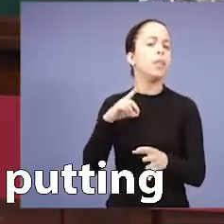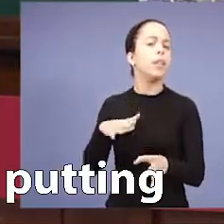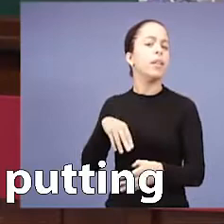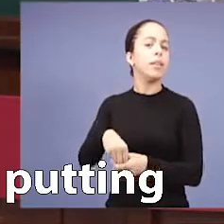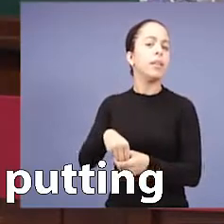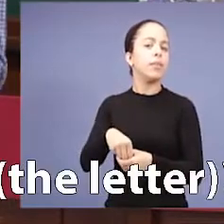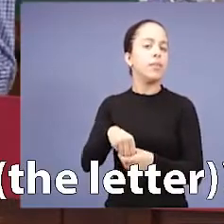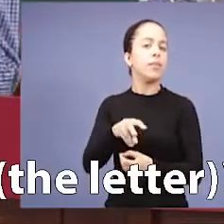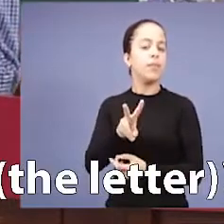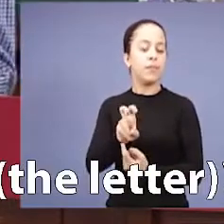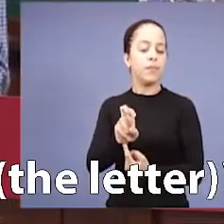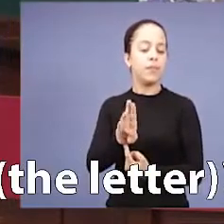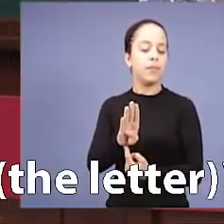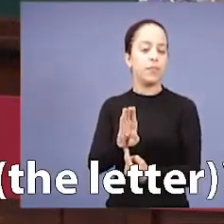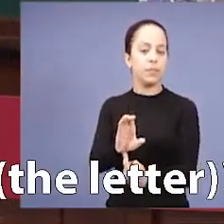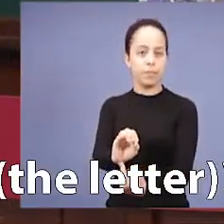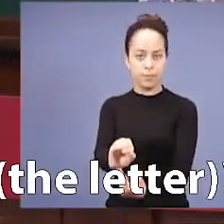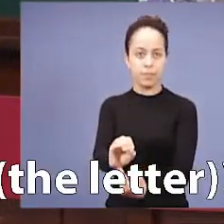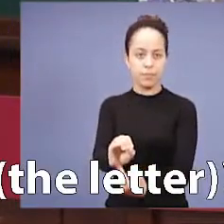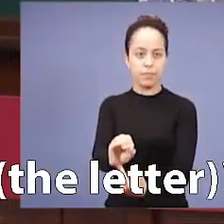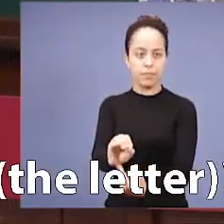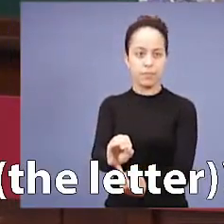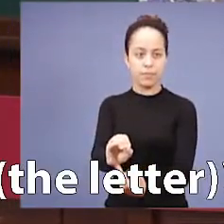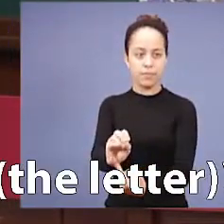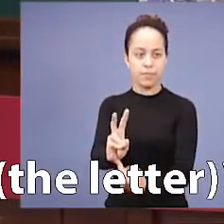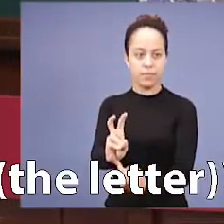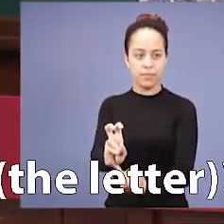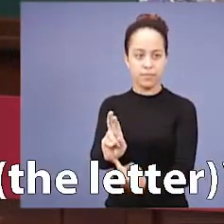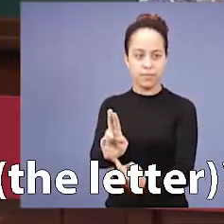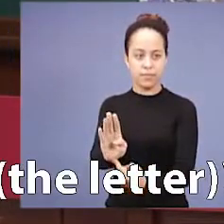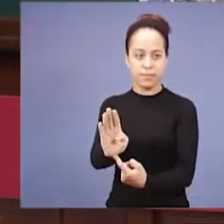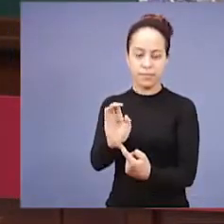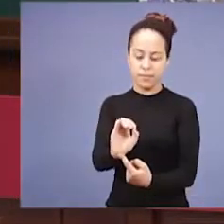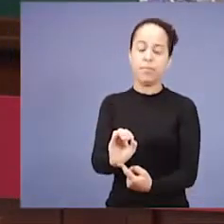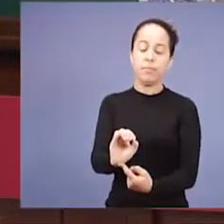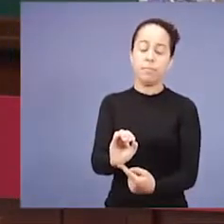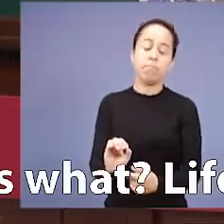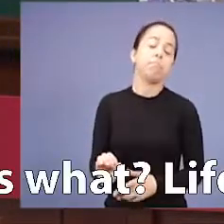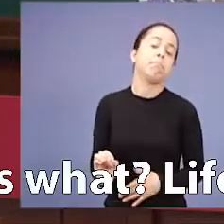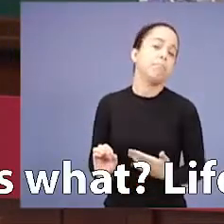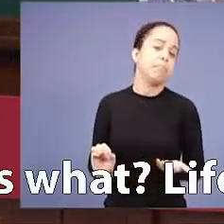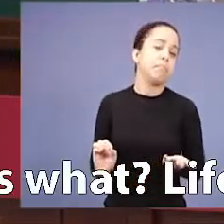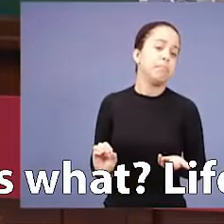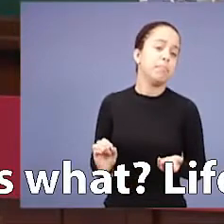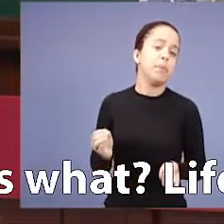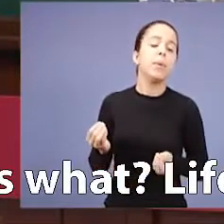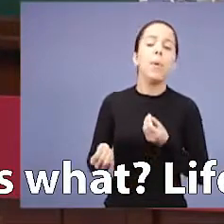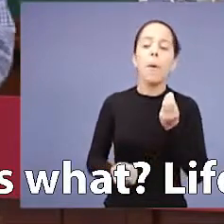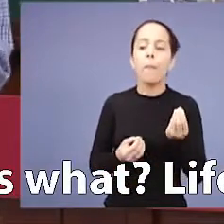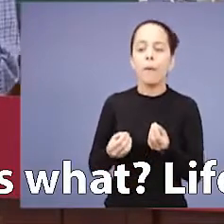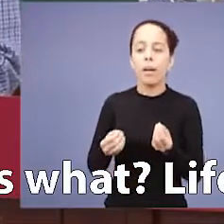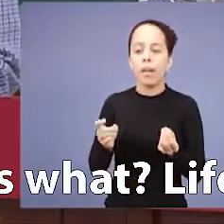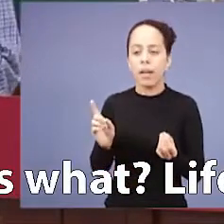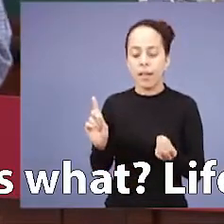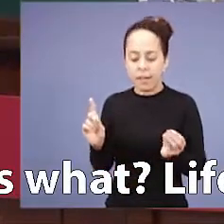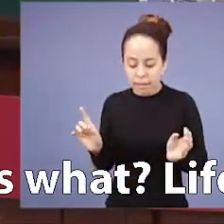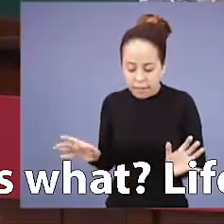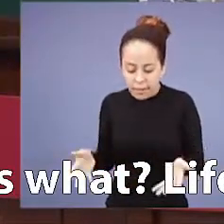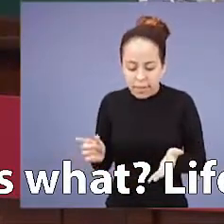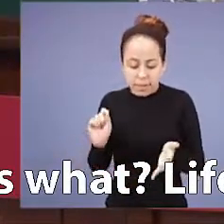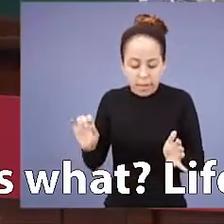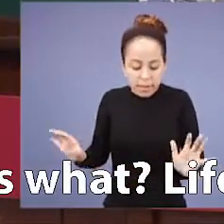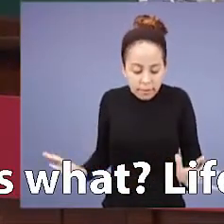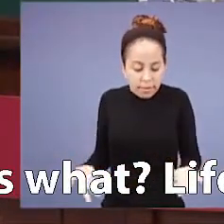verba não colocando a palavra ea o que acontece com essa palavra suscitada no verbo